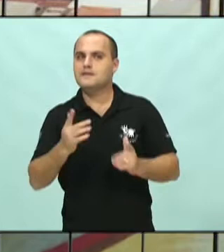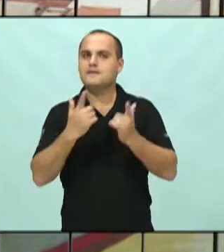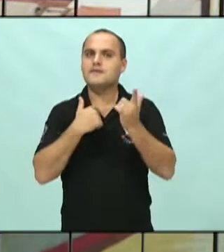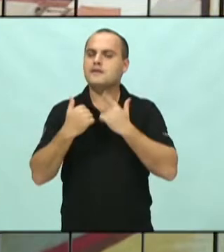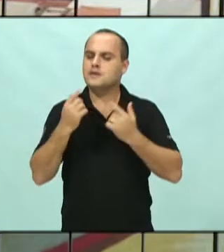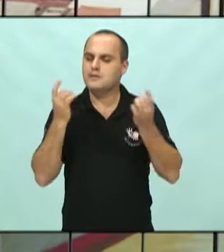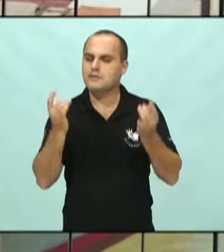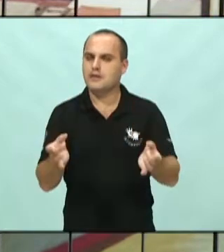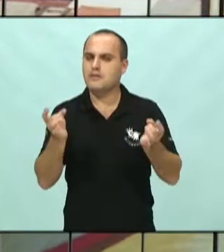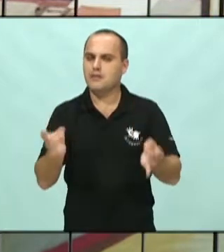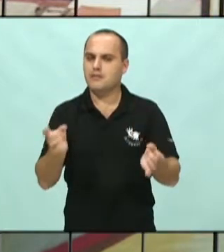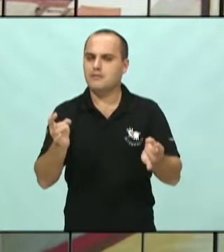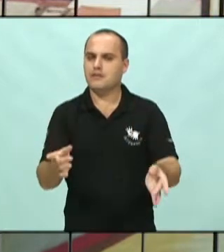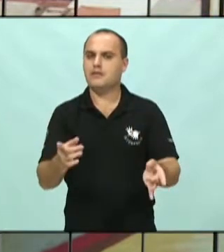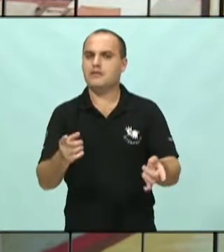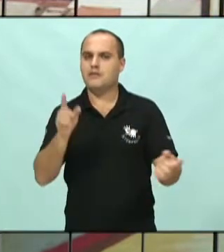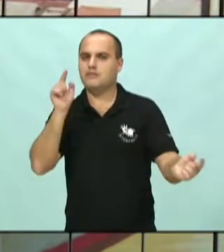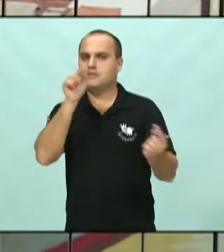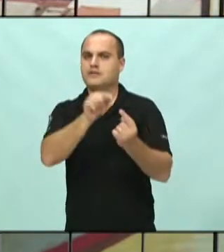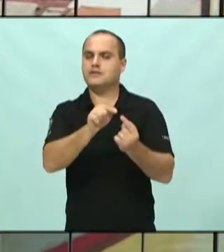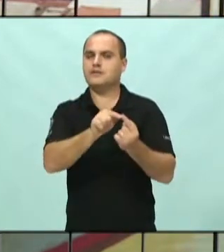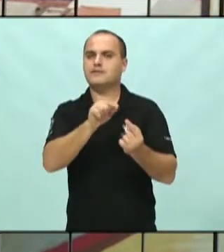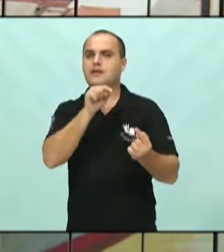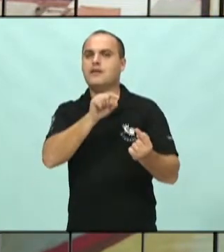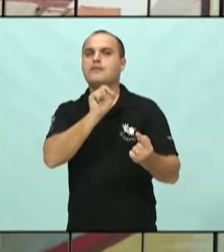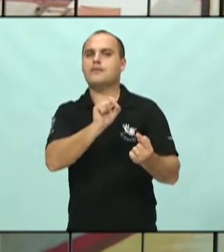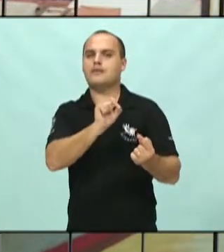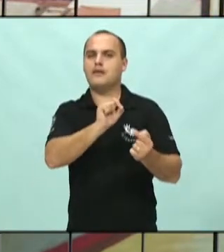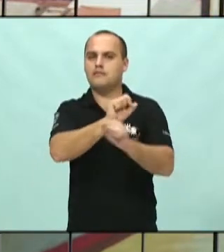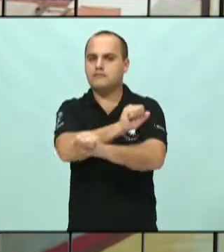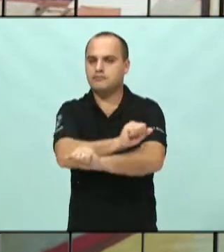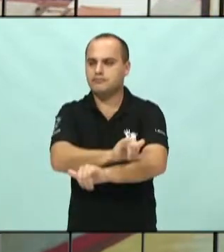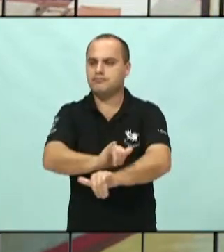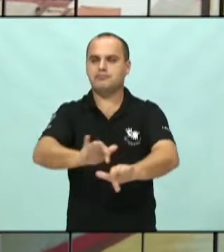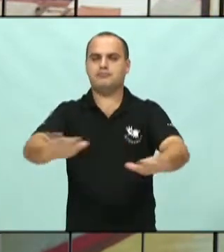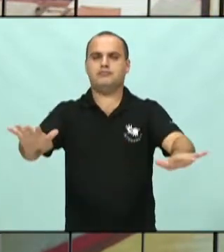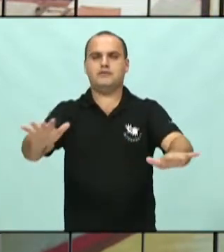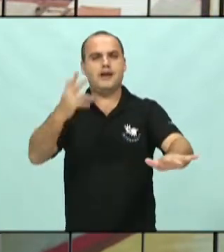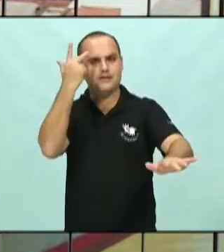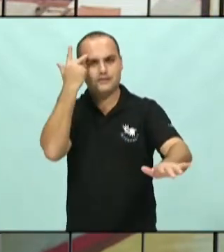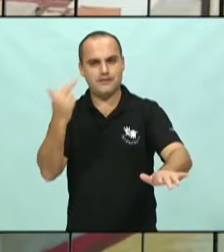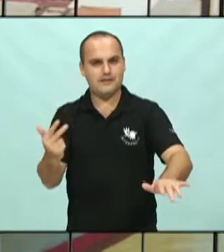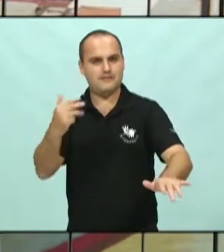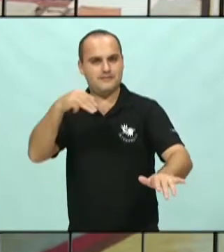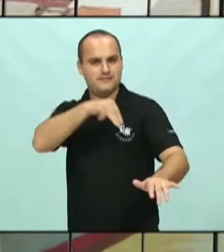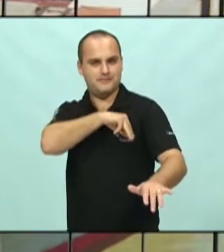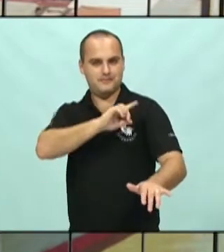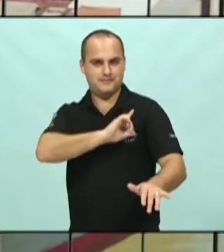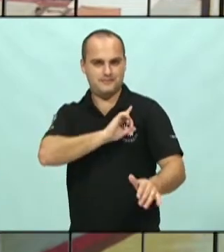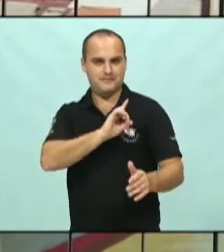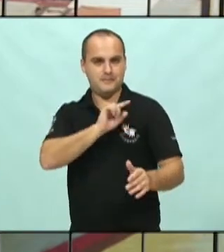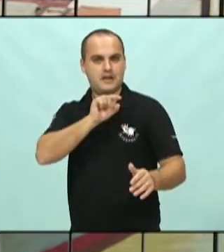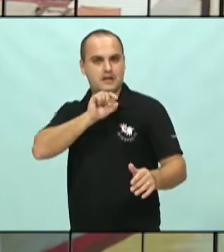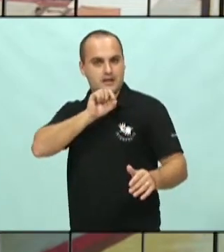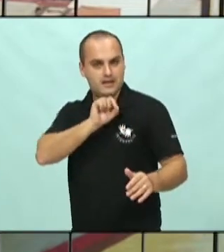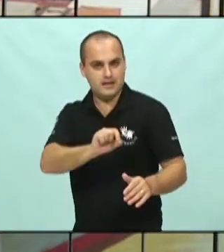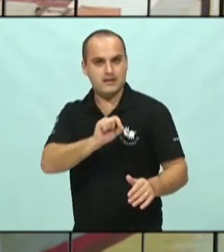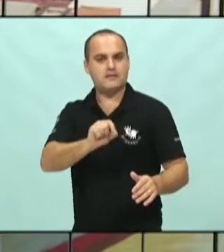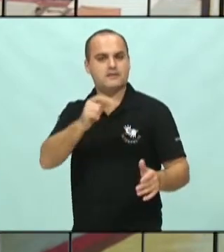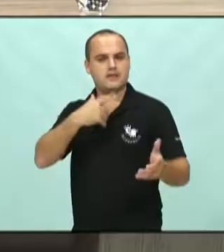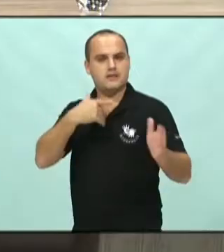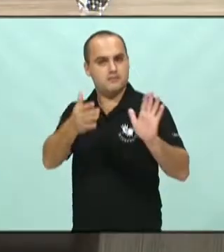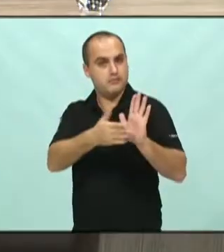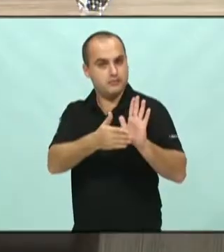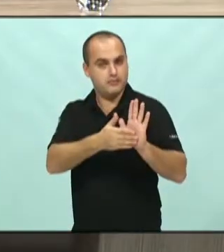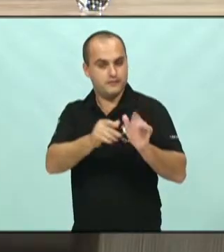bastante vendido, porque o objetivo principal desse livro é disseminar a história do Marcílio, né? Que é o que a gente se propôs a